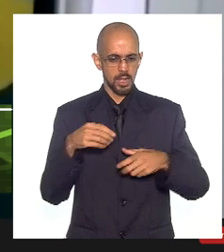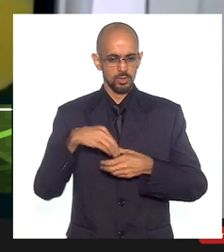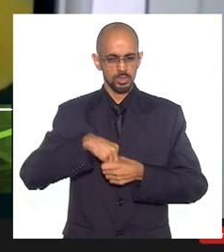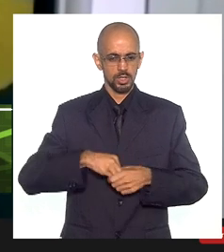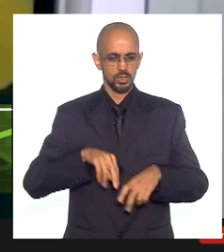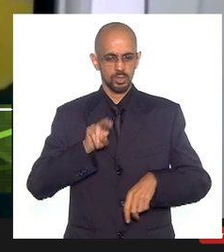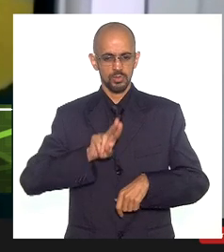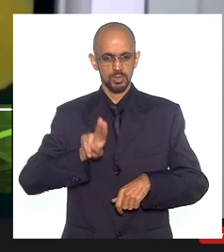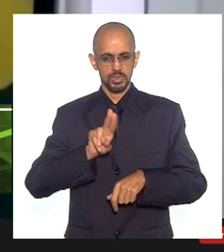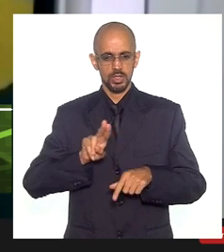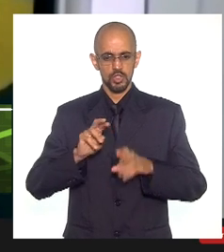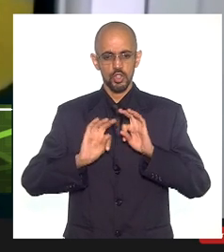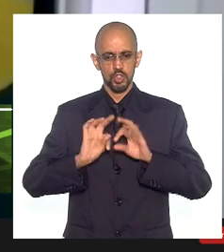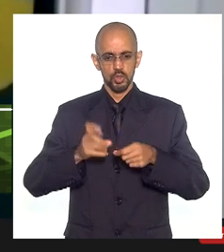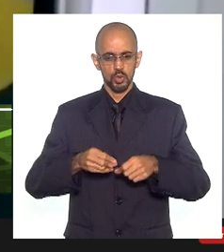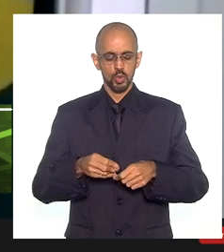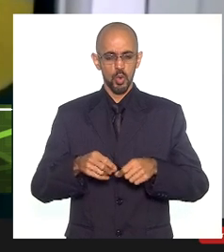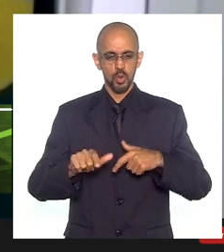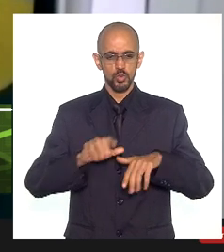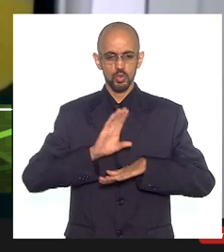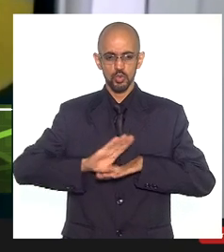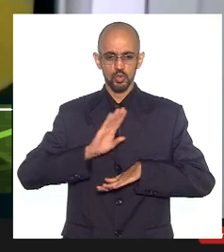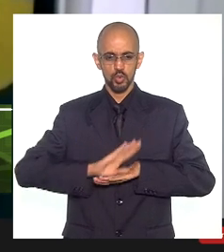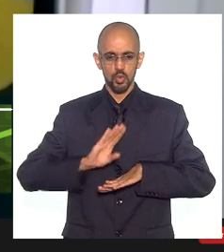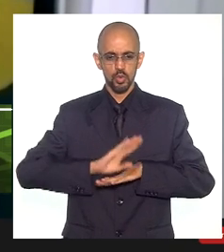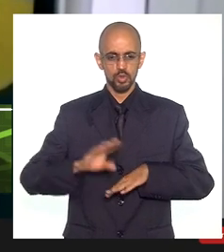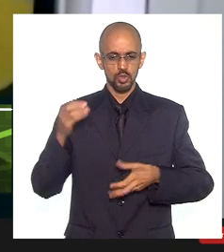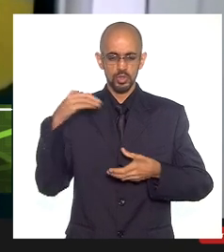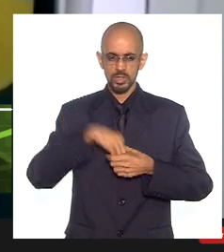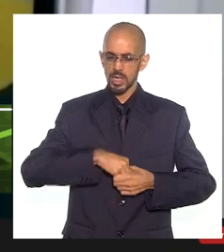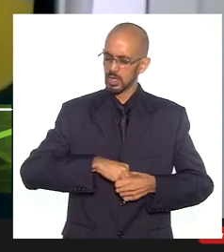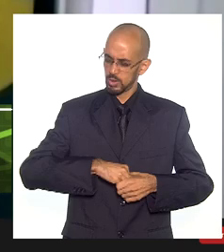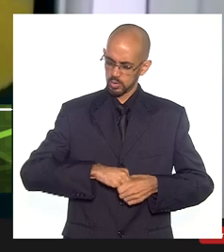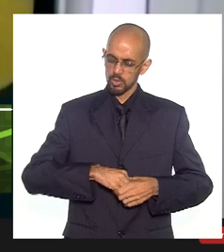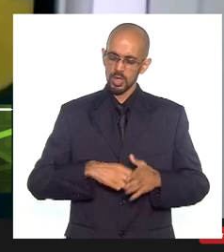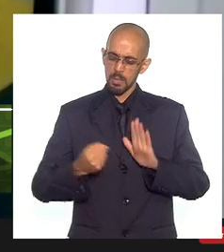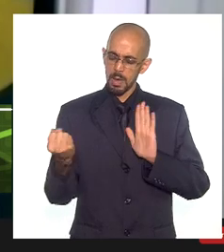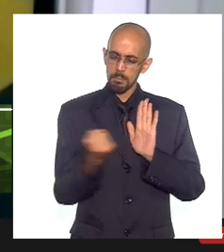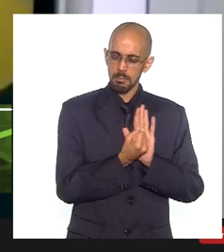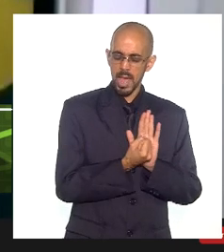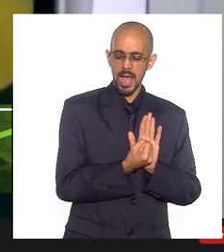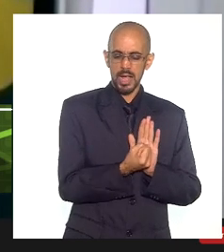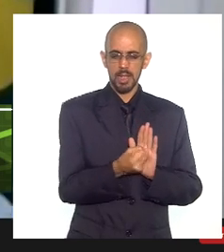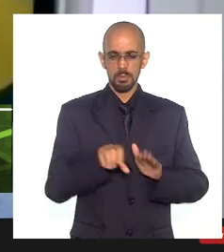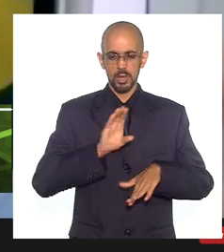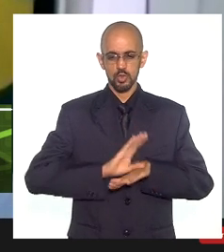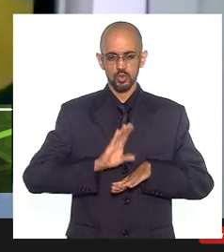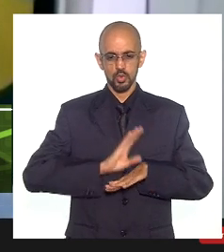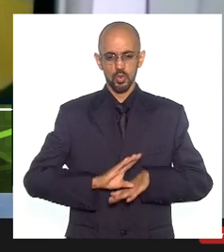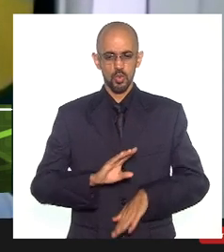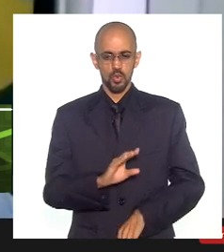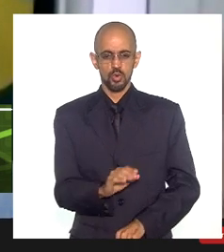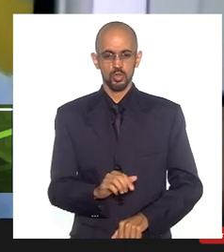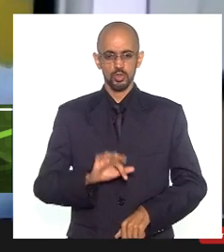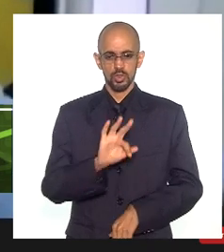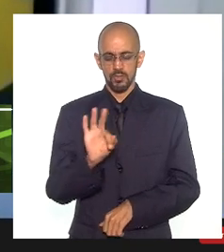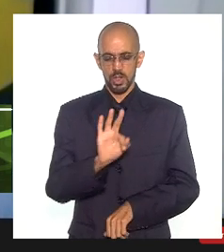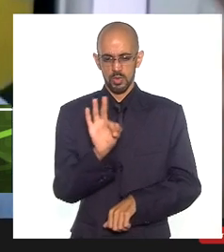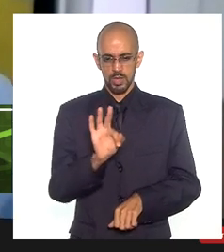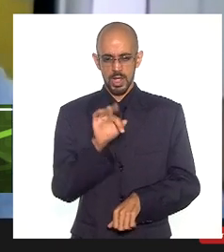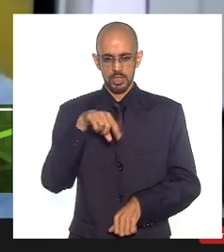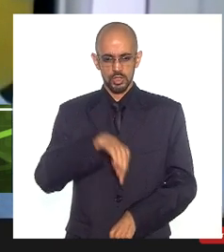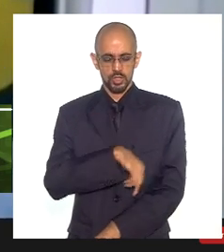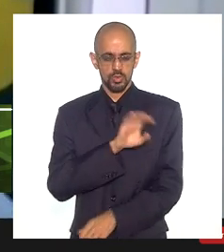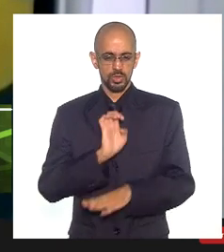extensionistas marcantes para a história do ensino superior no Rio de Janeiro. Quero mencionar, entre outros, o UERJ Sem Muros, que pautou